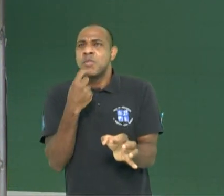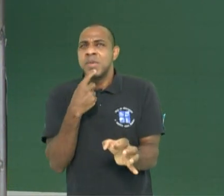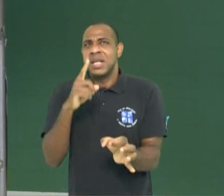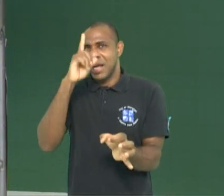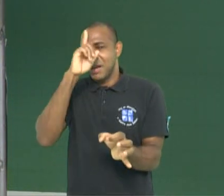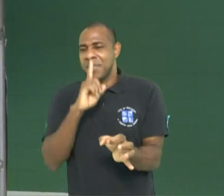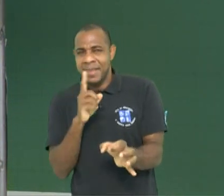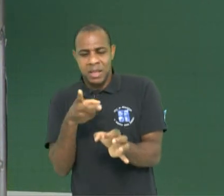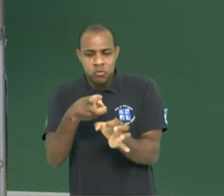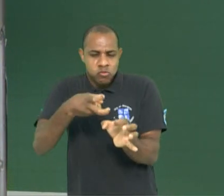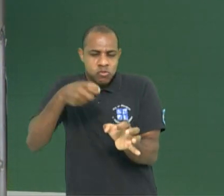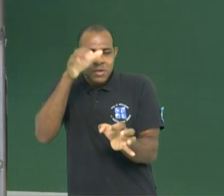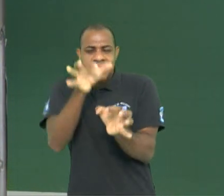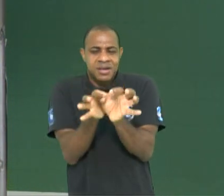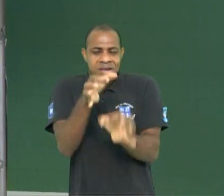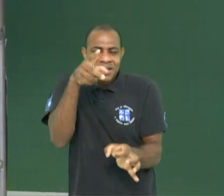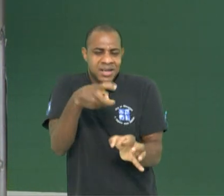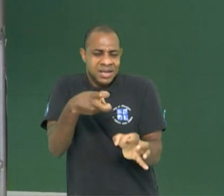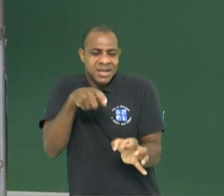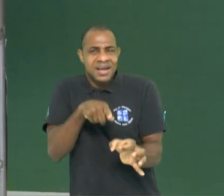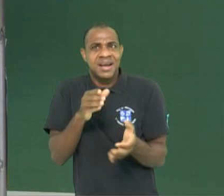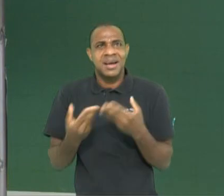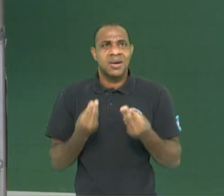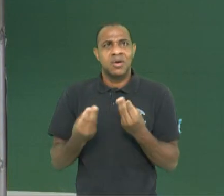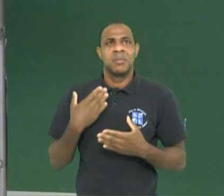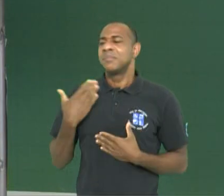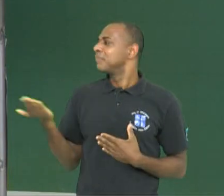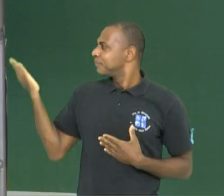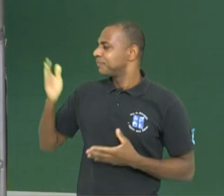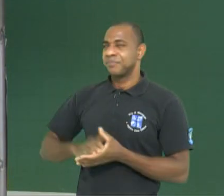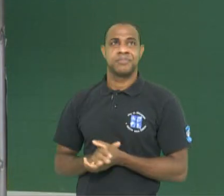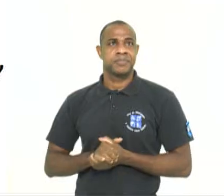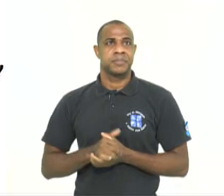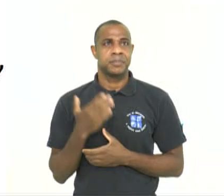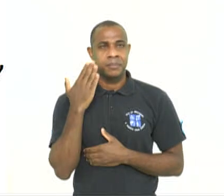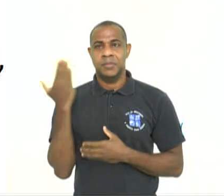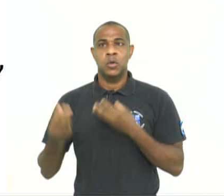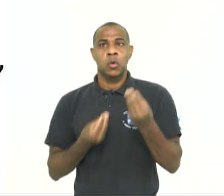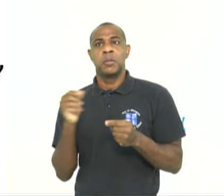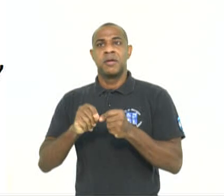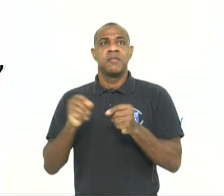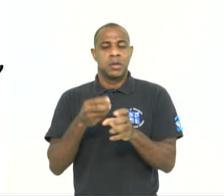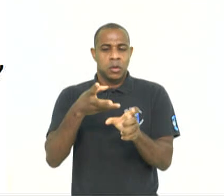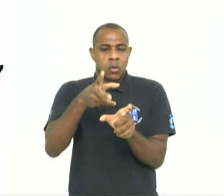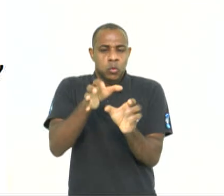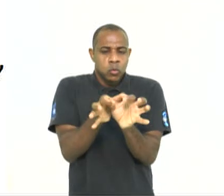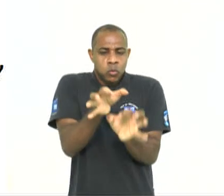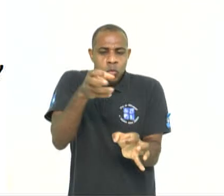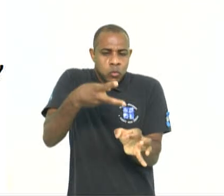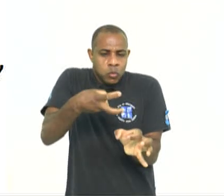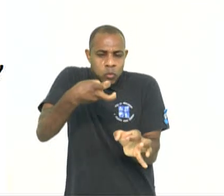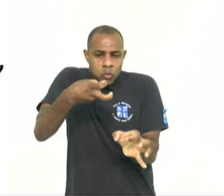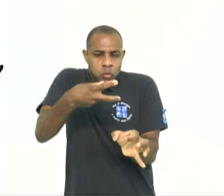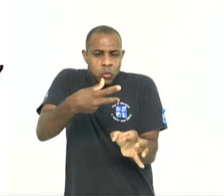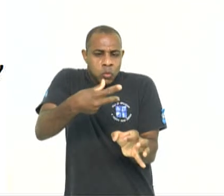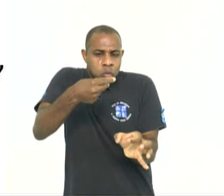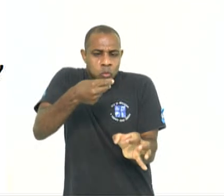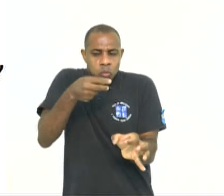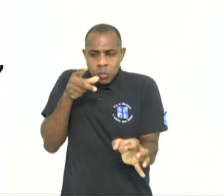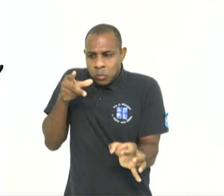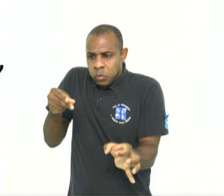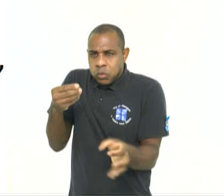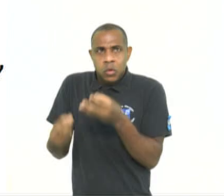A vermelha é responsável pela produção de células sanguíneas e aqui vai. Então vamos lá. Como é feito o transplante de medula óssea? Da Veja